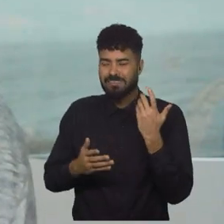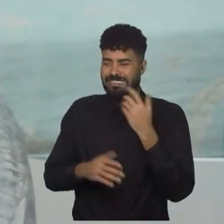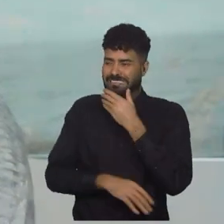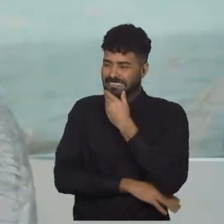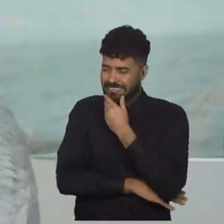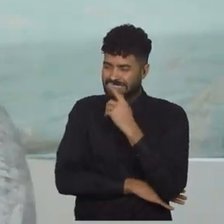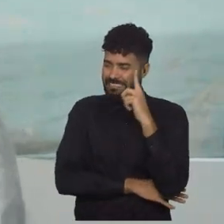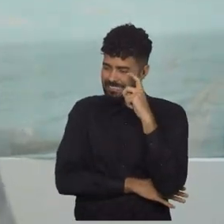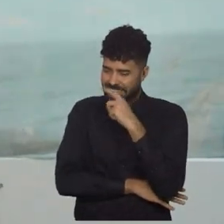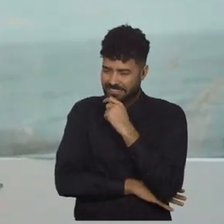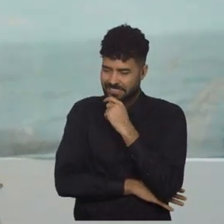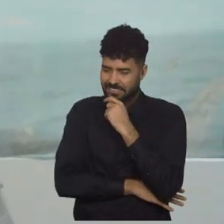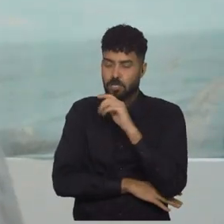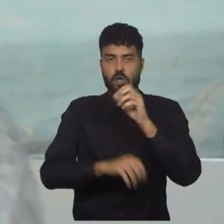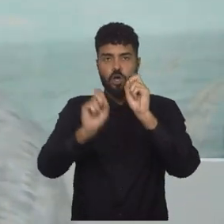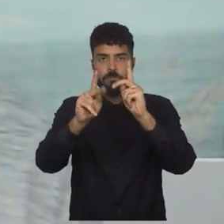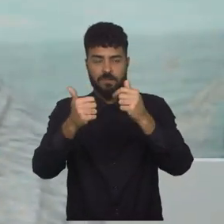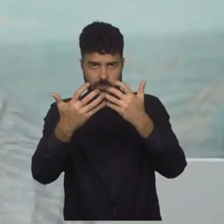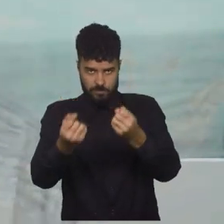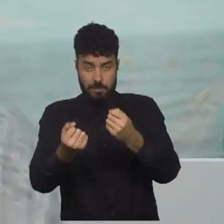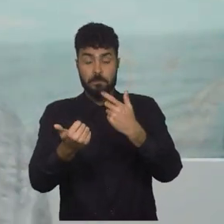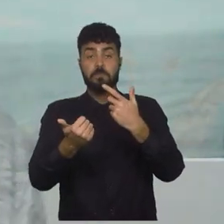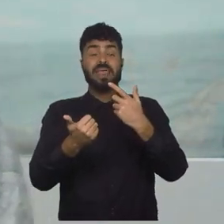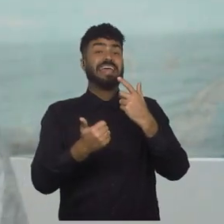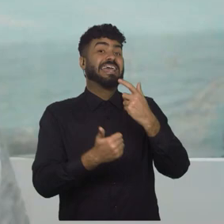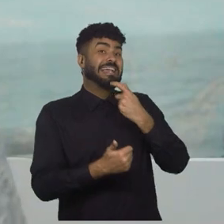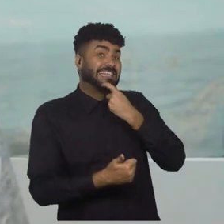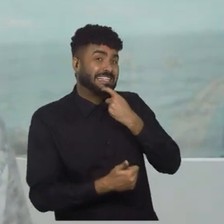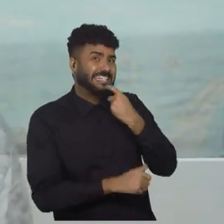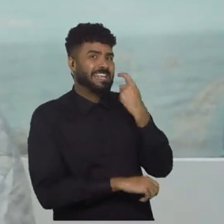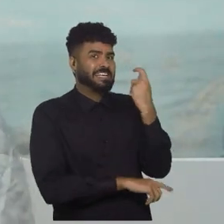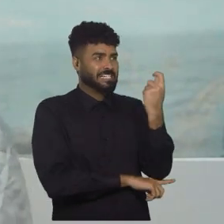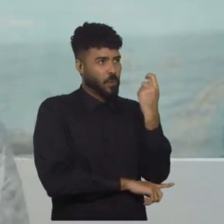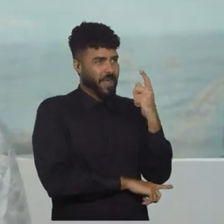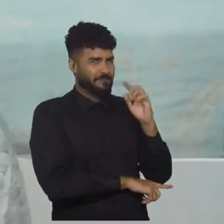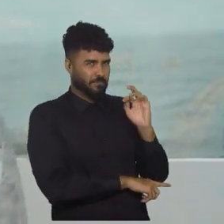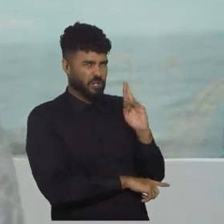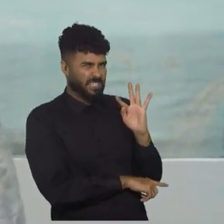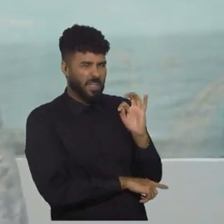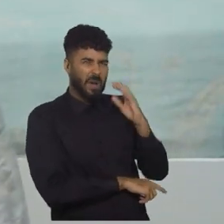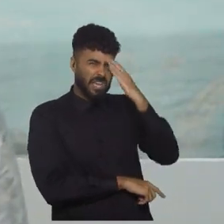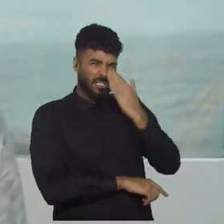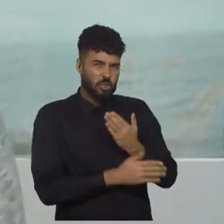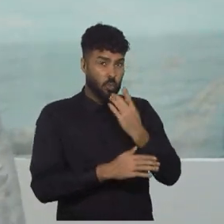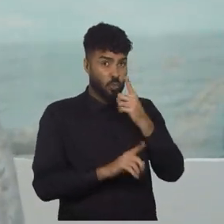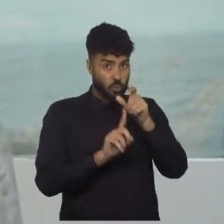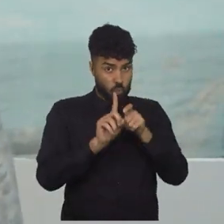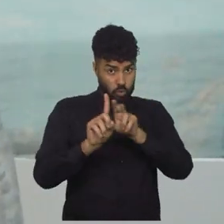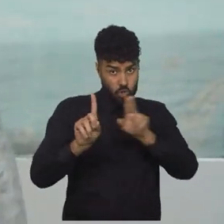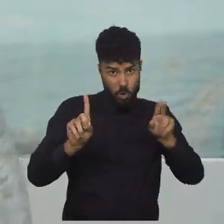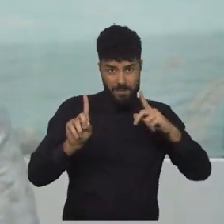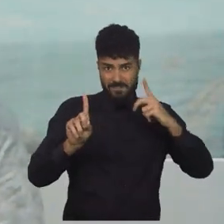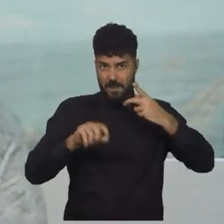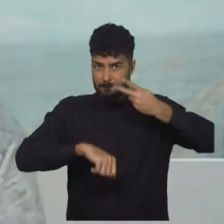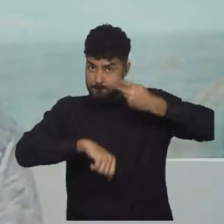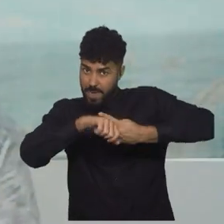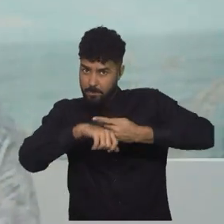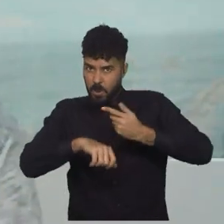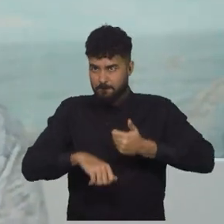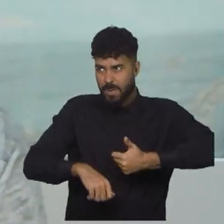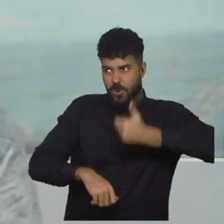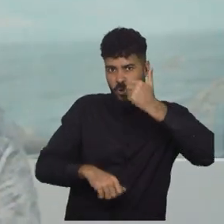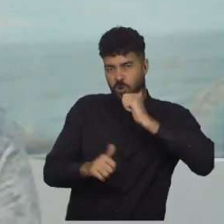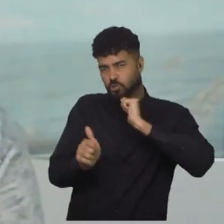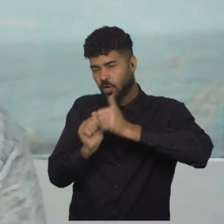difícil. Mas, enfim, vamos lá. Por achar que a Inglaterra seja a favorita, eu acho que o grande nome que pode, assim, ser um